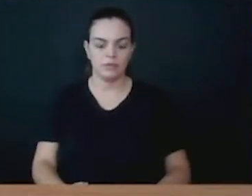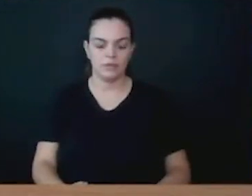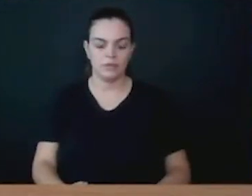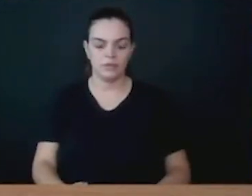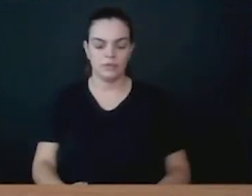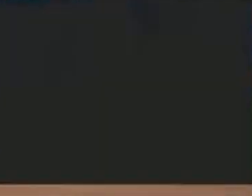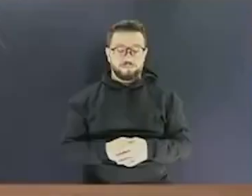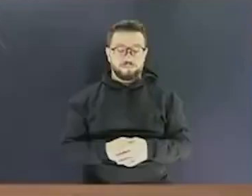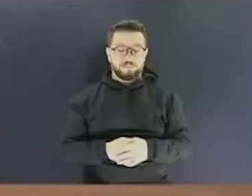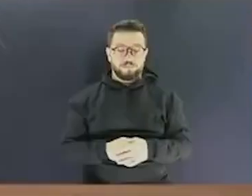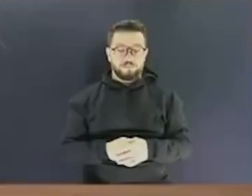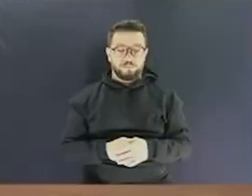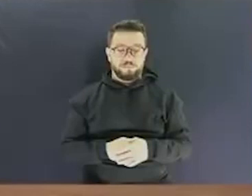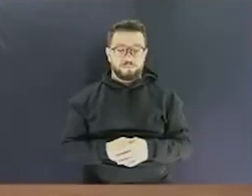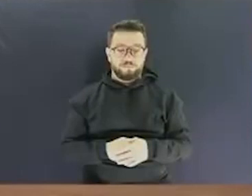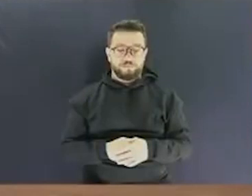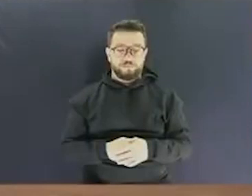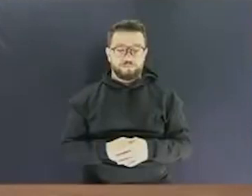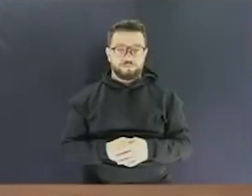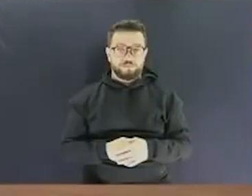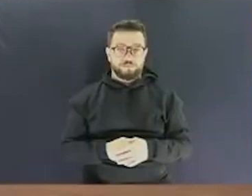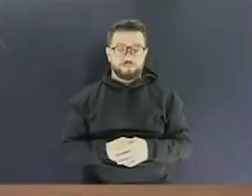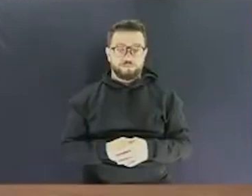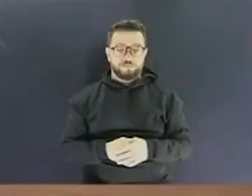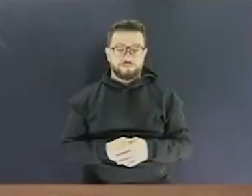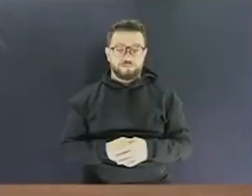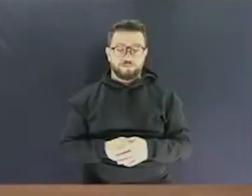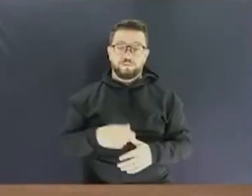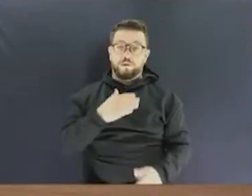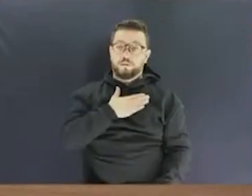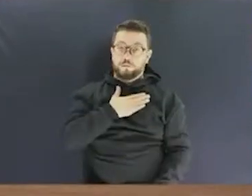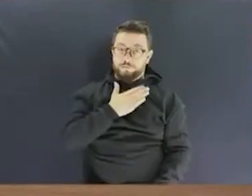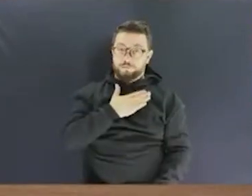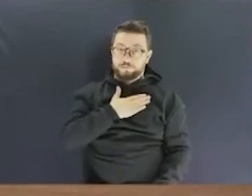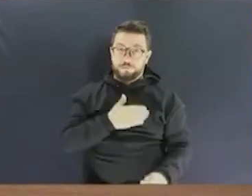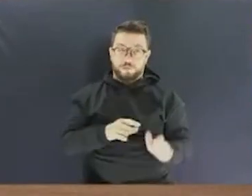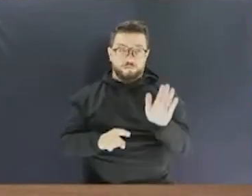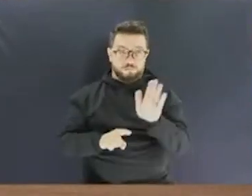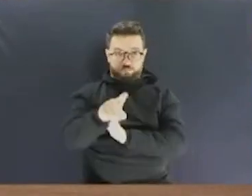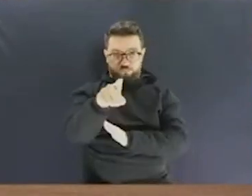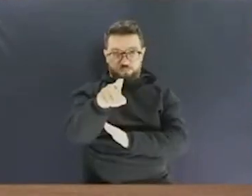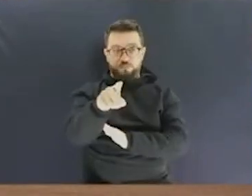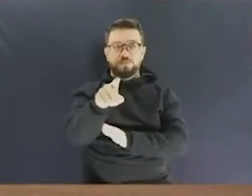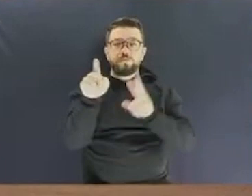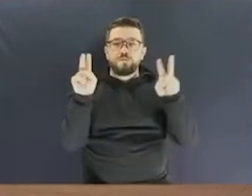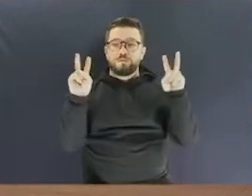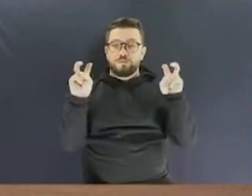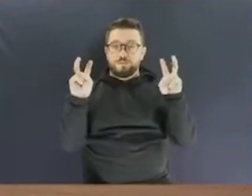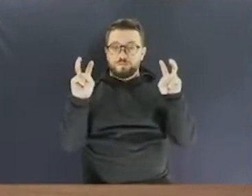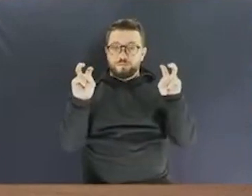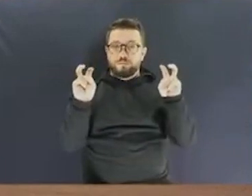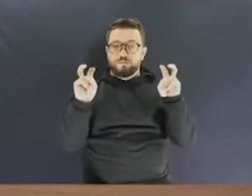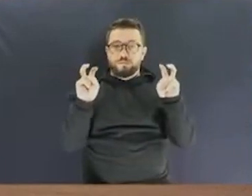alguns questionamentos, um deles até mais geral, que é em relação ao percentual, né, das metas atingidas, que